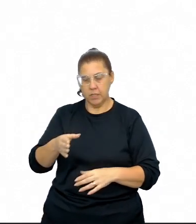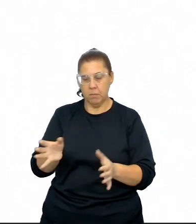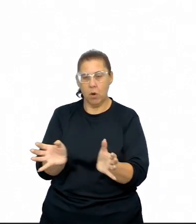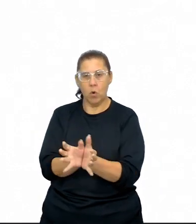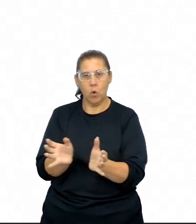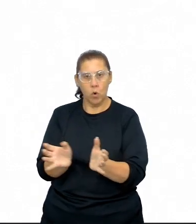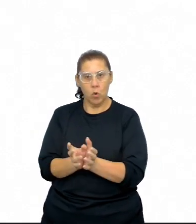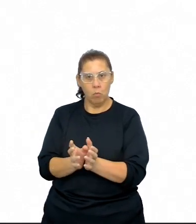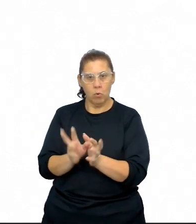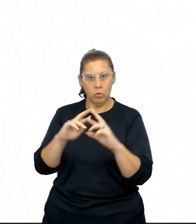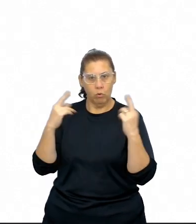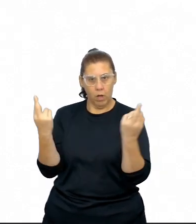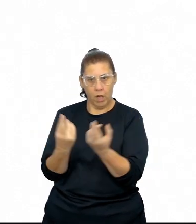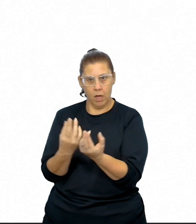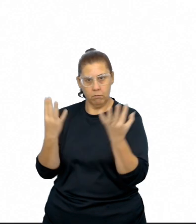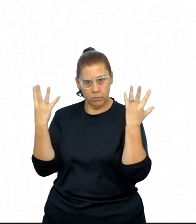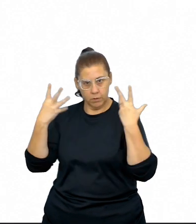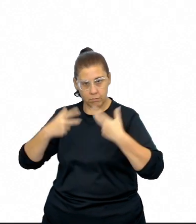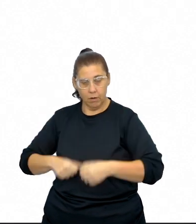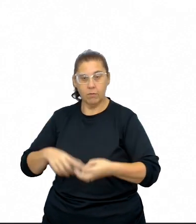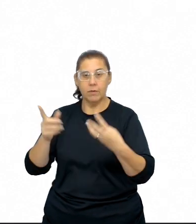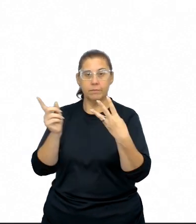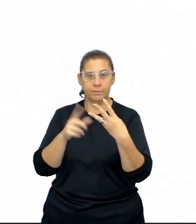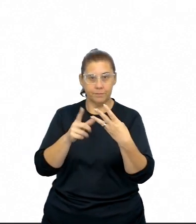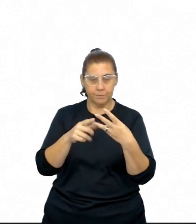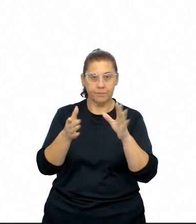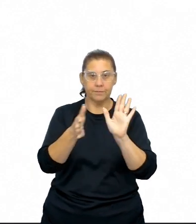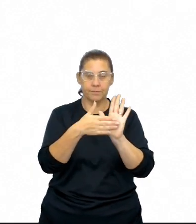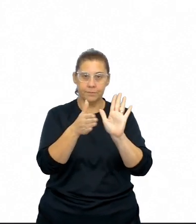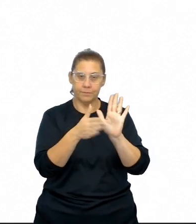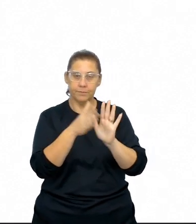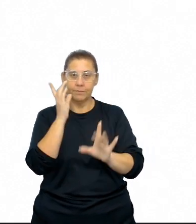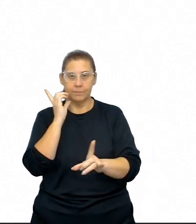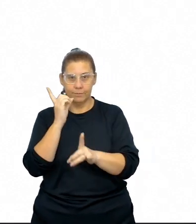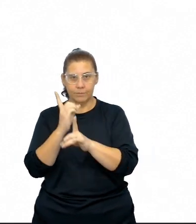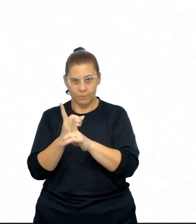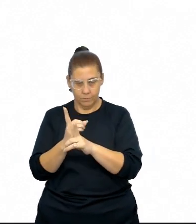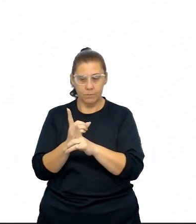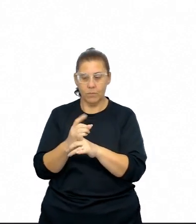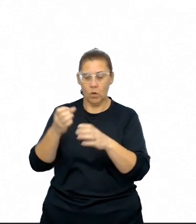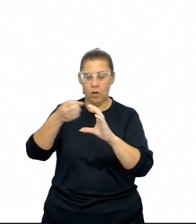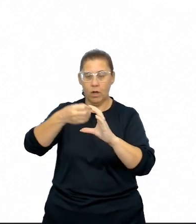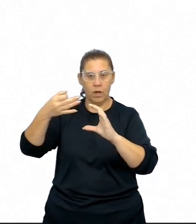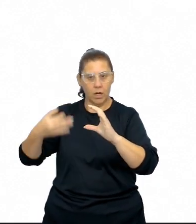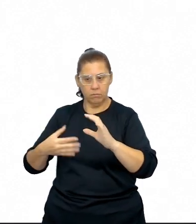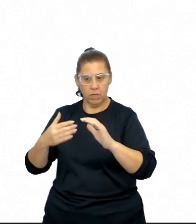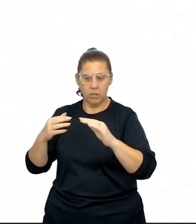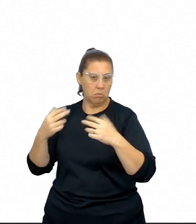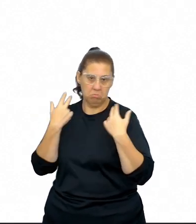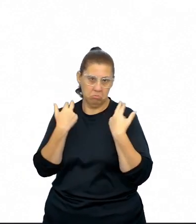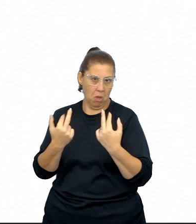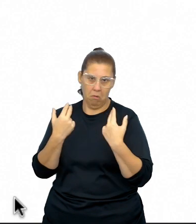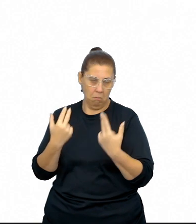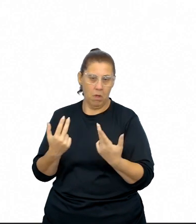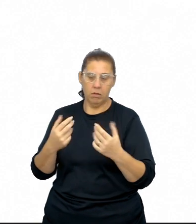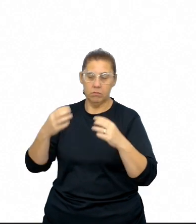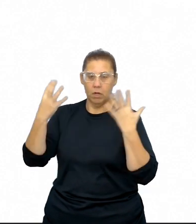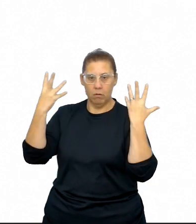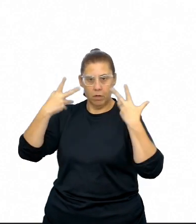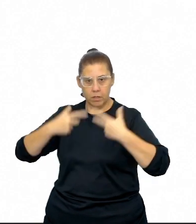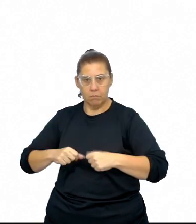reino animal. E a terceira habilidade vem com a proposta de identificar características comuns aos